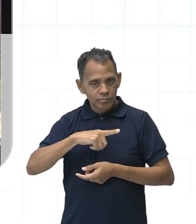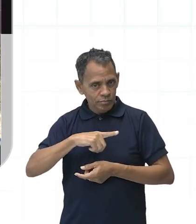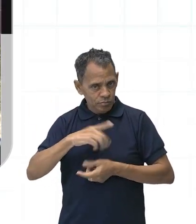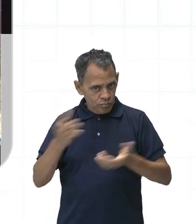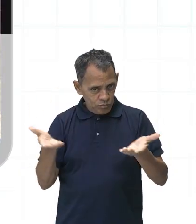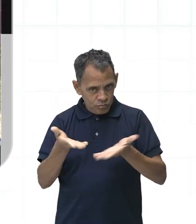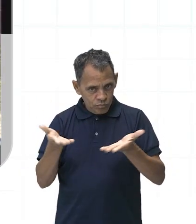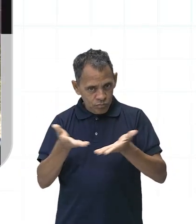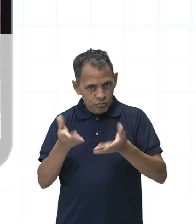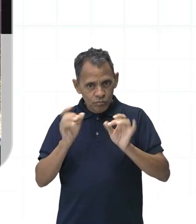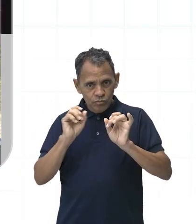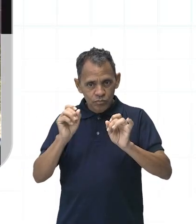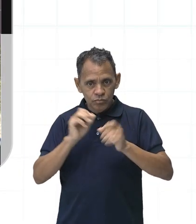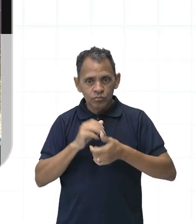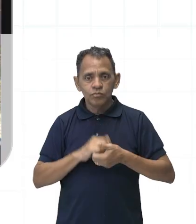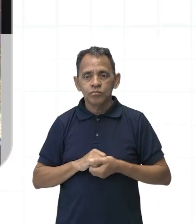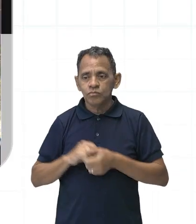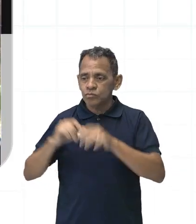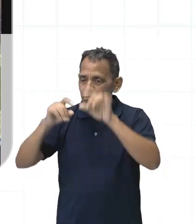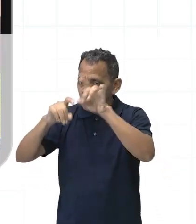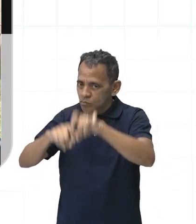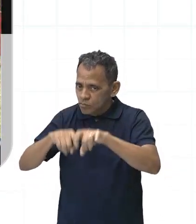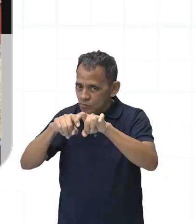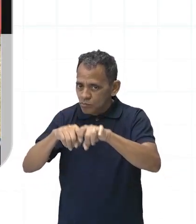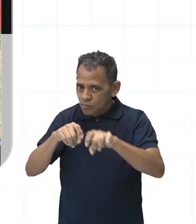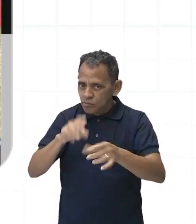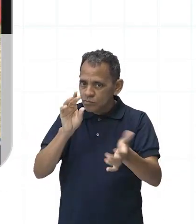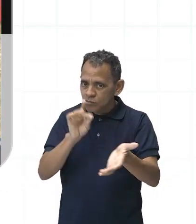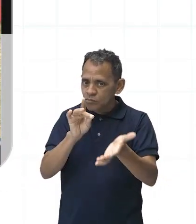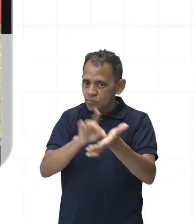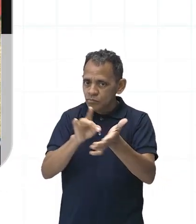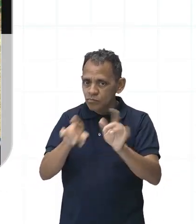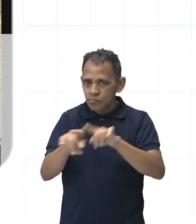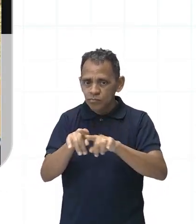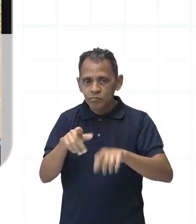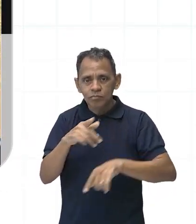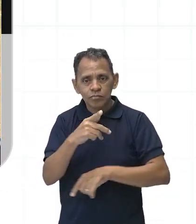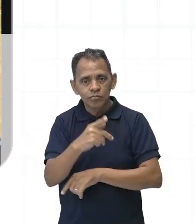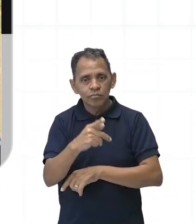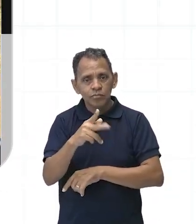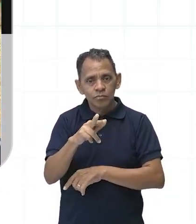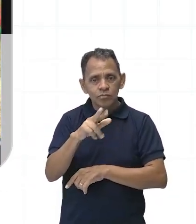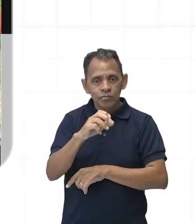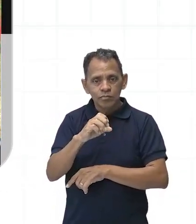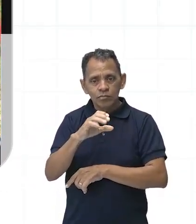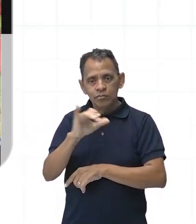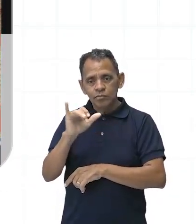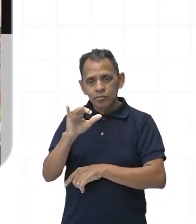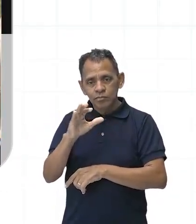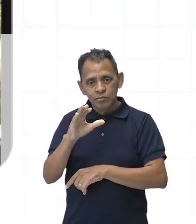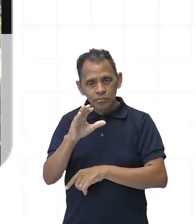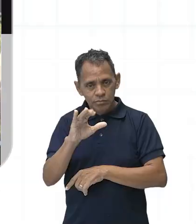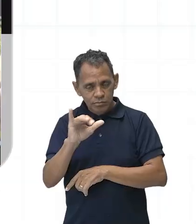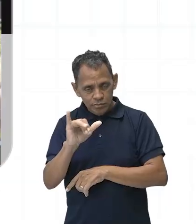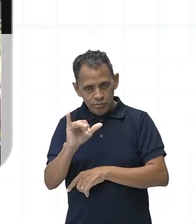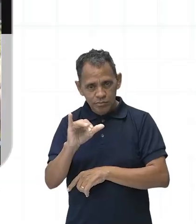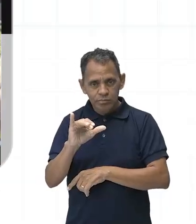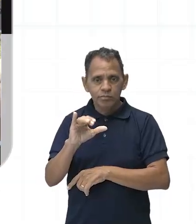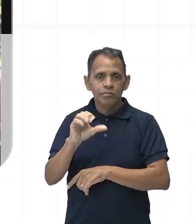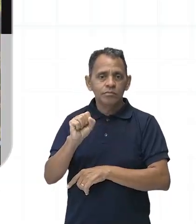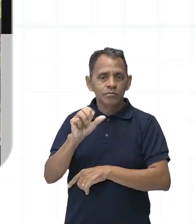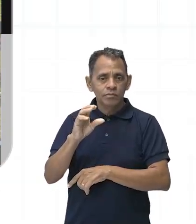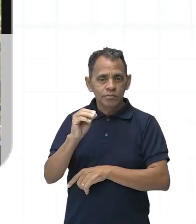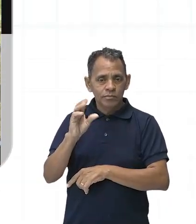em dia de uma agricultura de precisão. Realmente aqui são as atividades que são